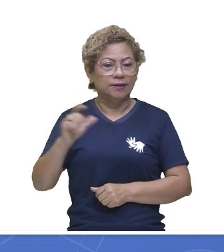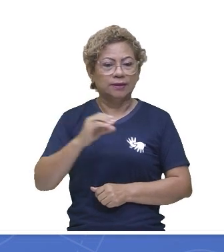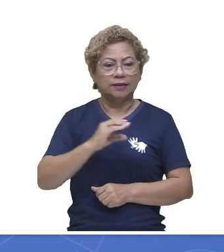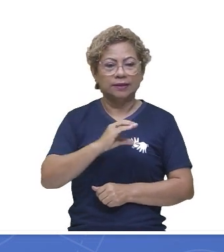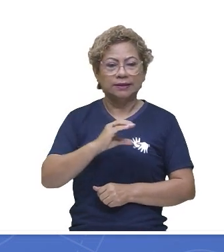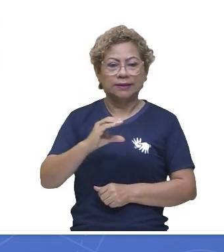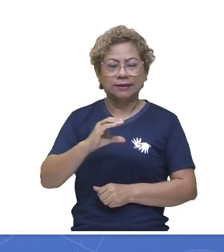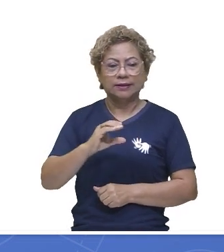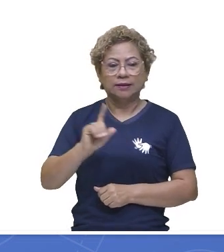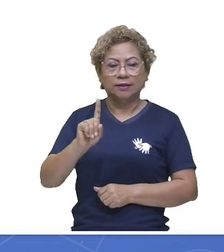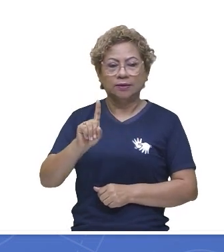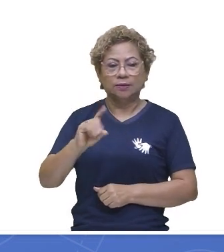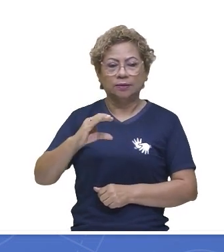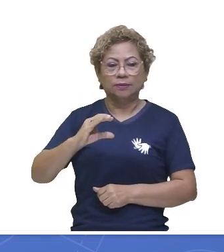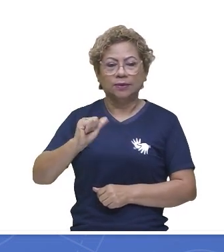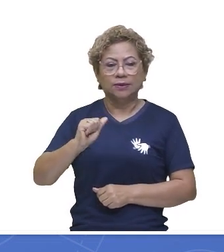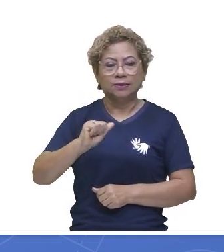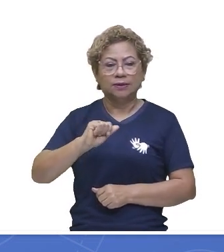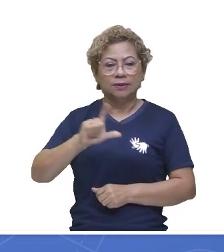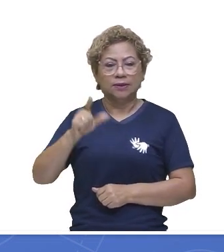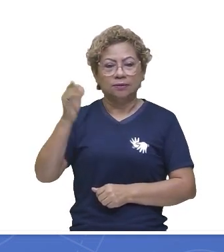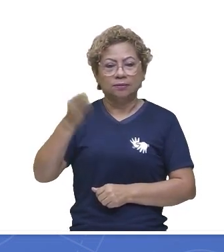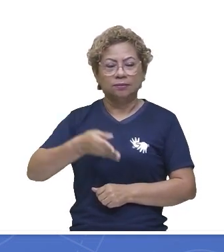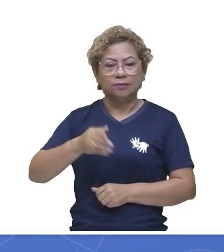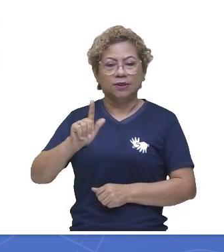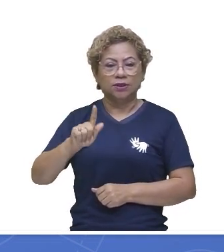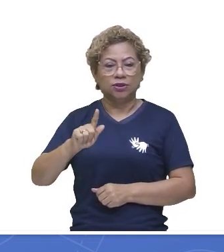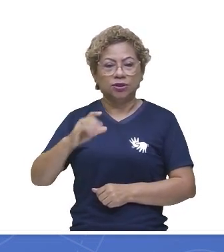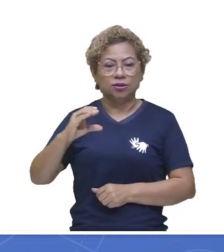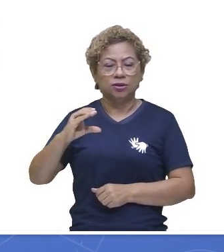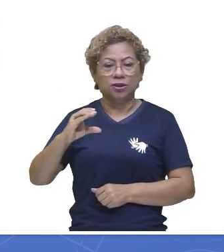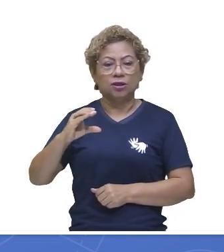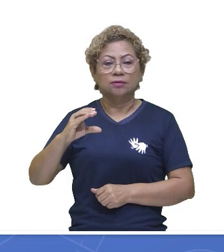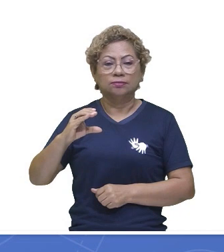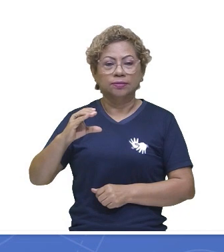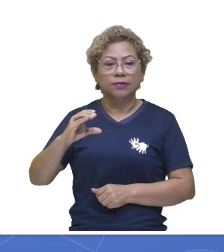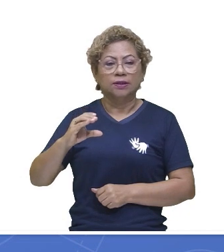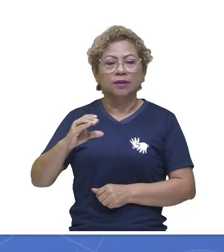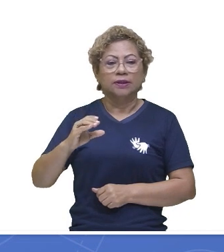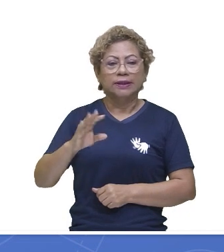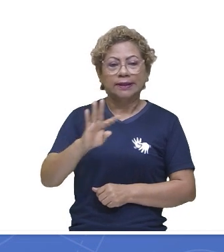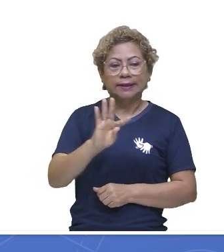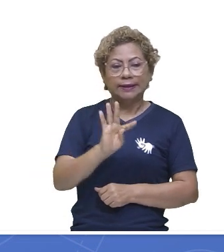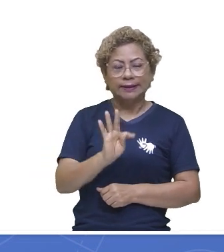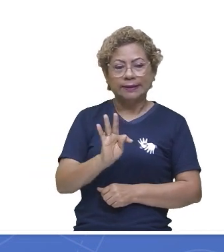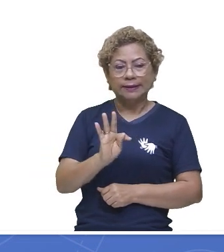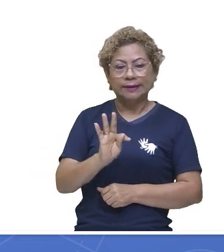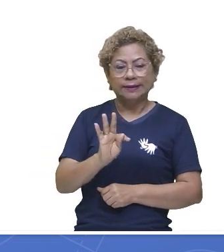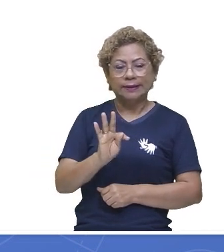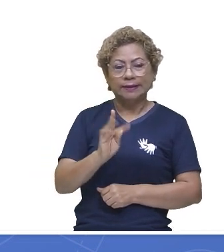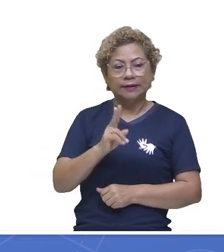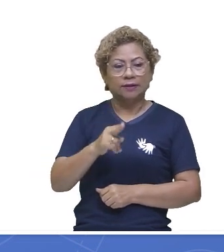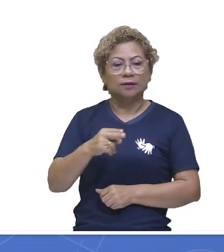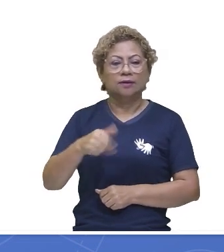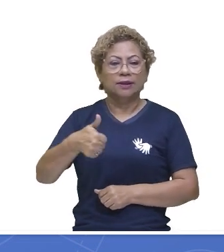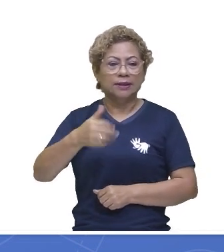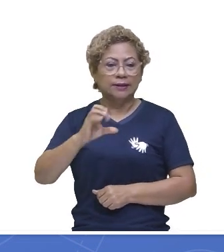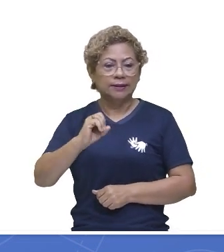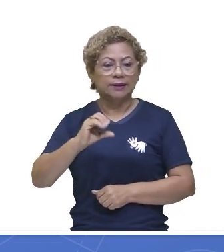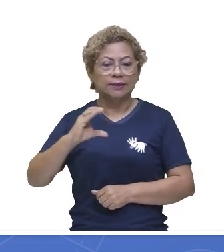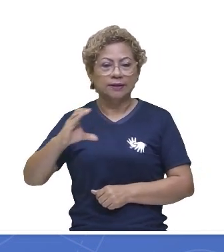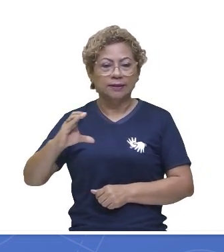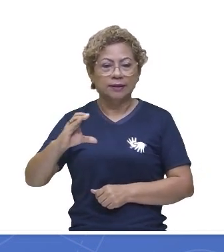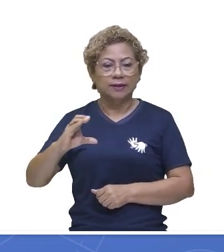específico sensível, uma caloria por grama grau Celsius. E aqui a nossa variação de temperatura, que no caso vai dar